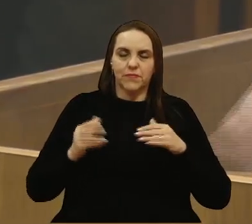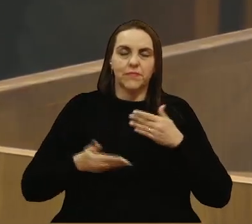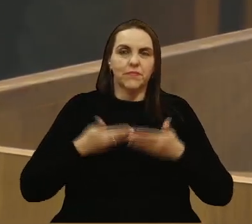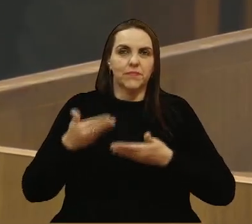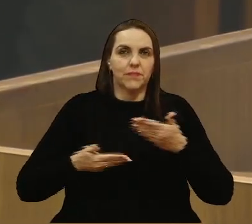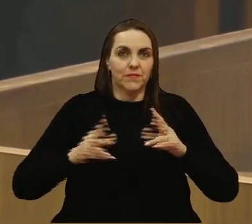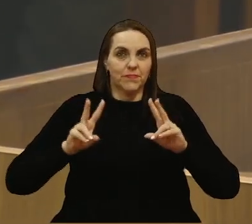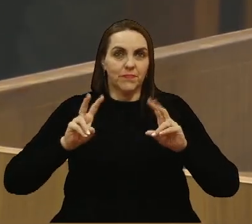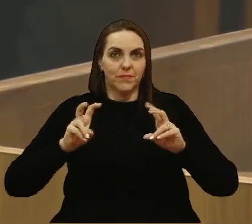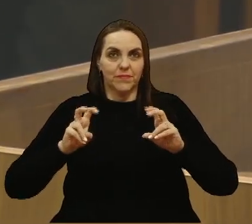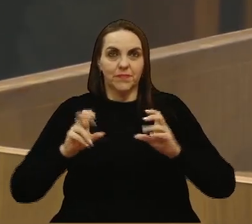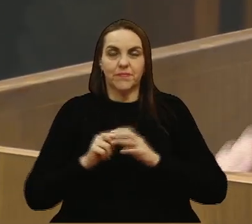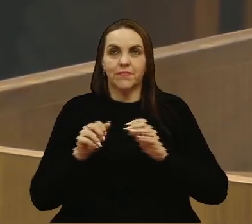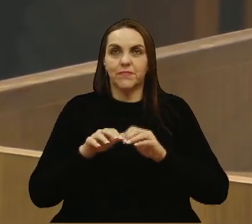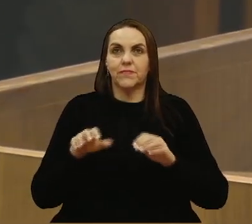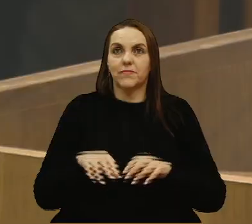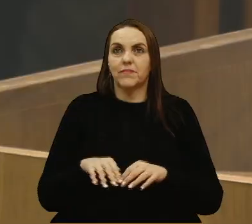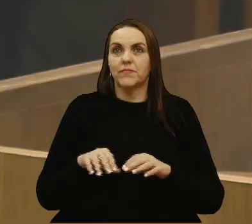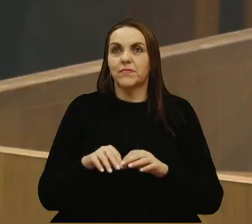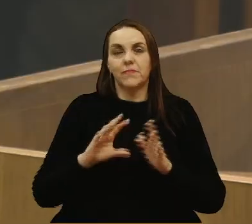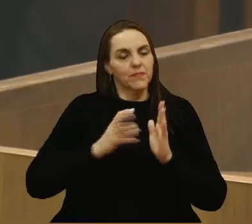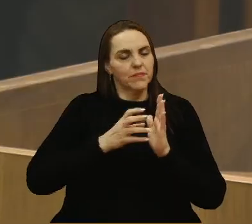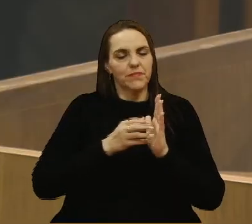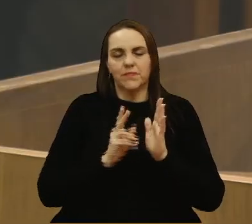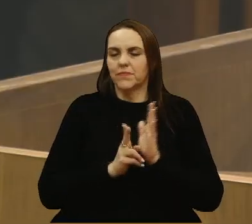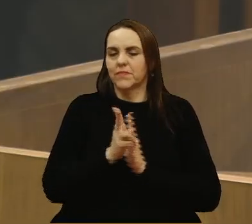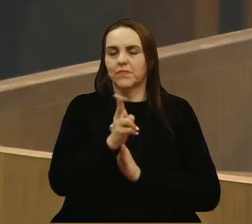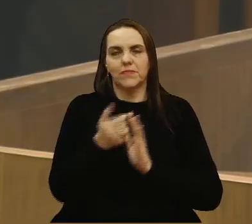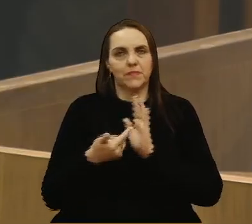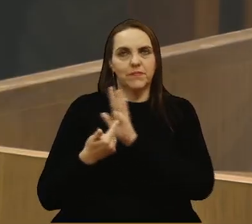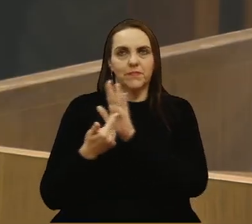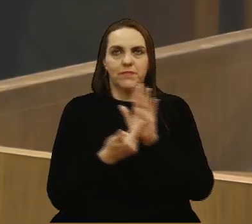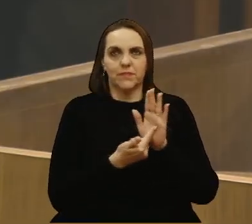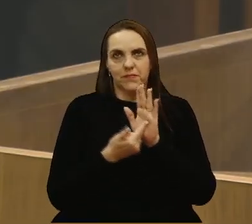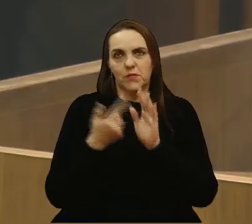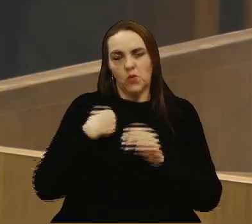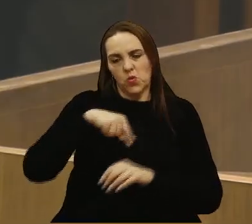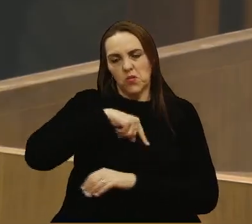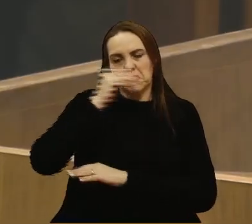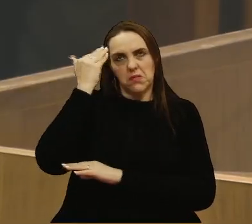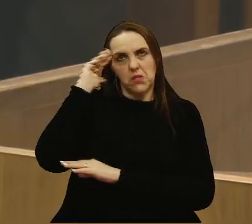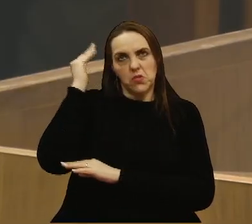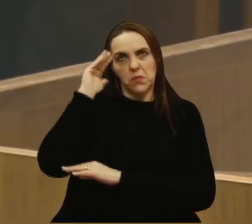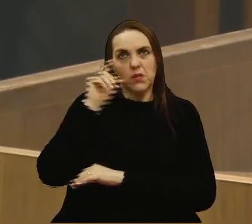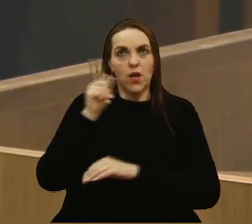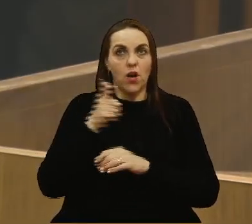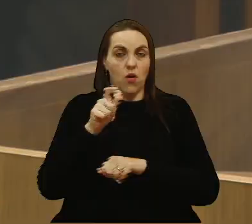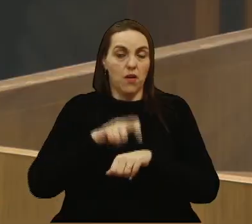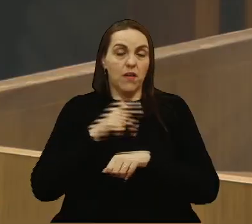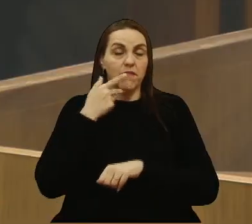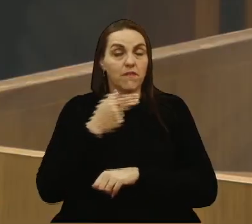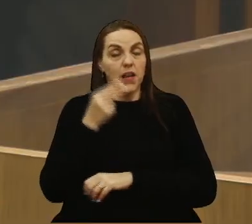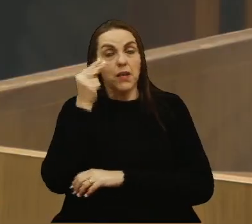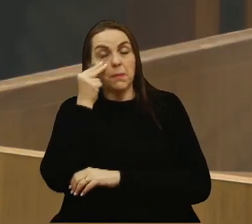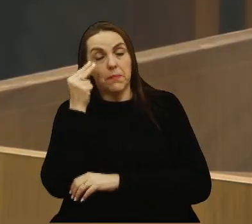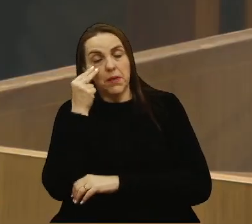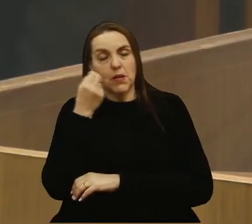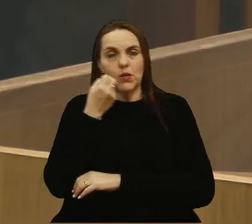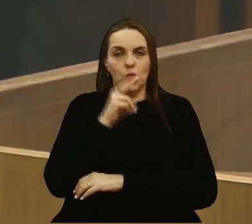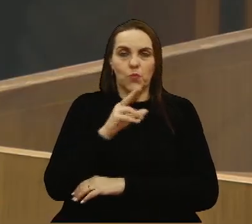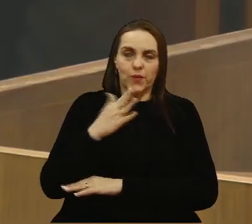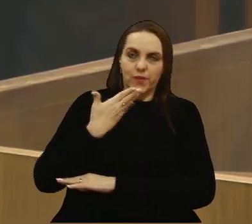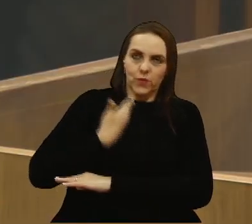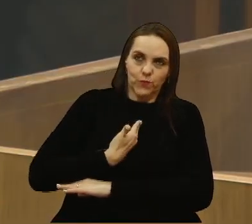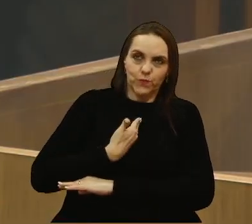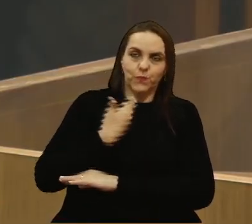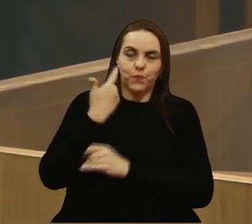importante assunto. Nossa bancada sempre faz questão de trazer a nossa concepção. Ora, quem fala é o vereador Libardi, ora, quem fala sou eu. E